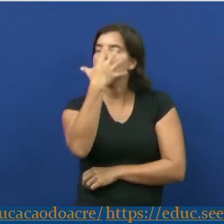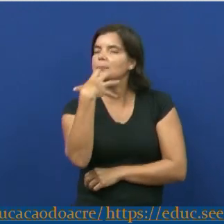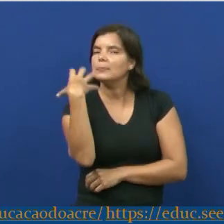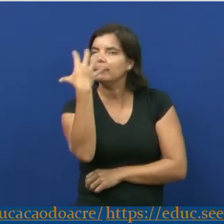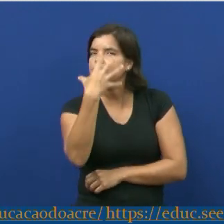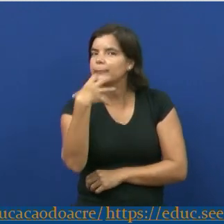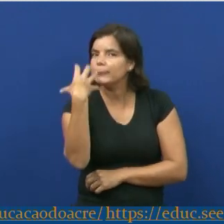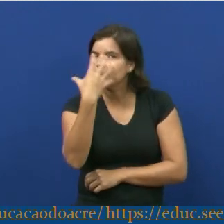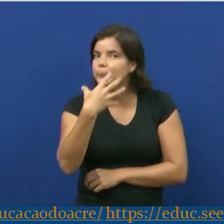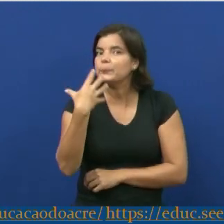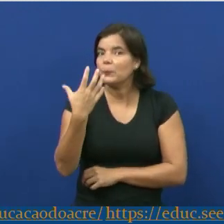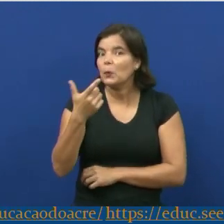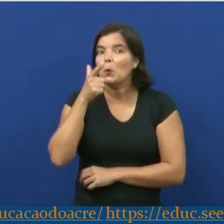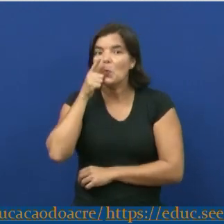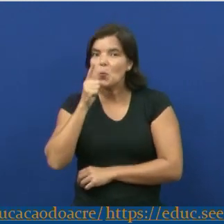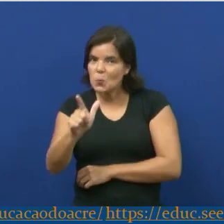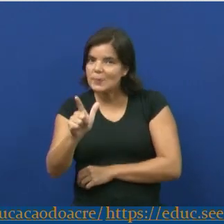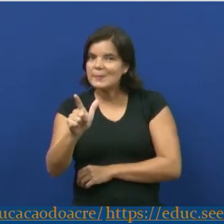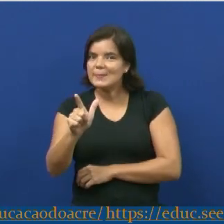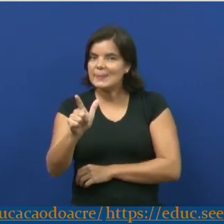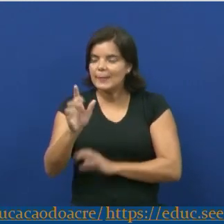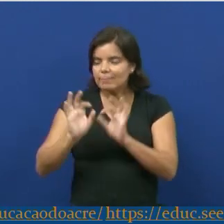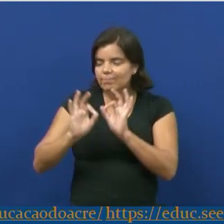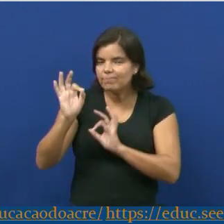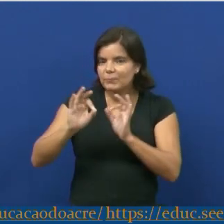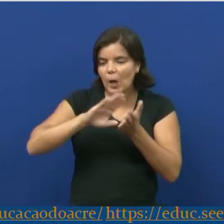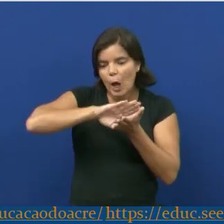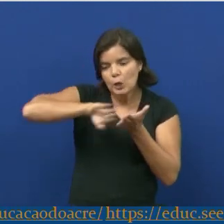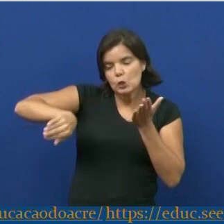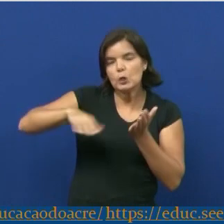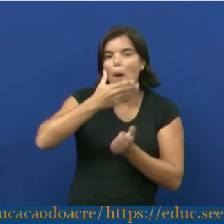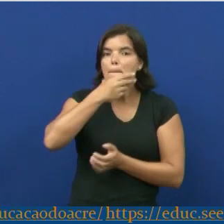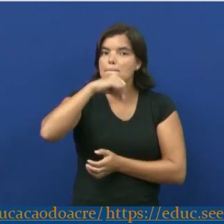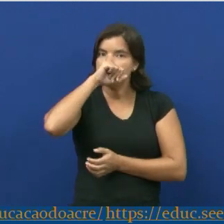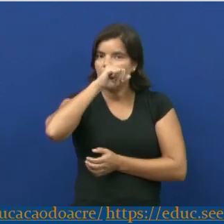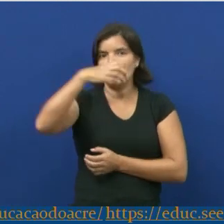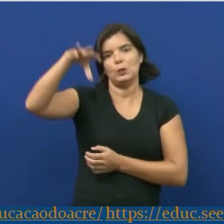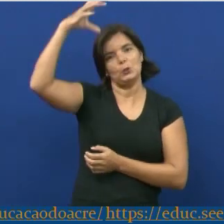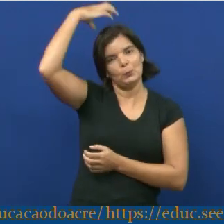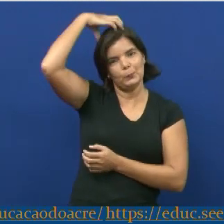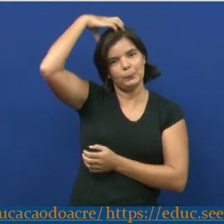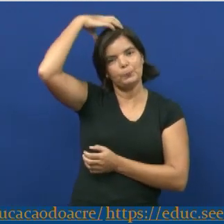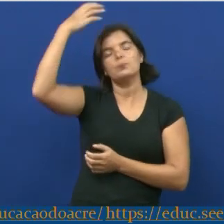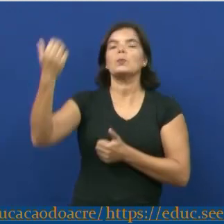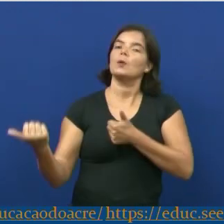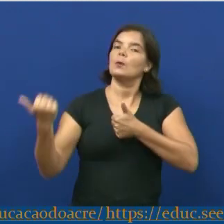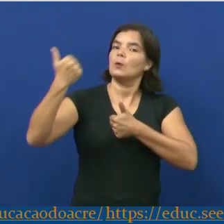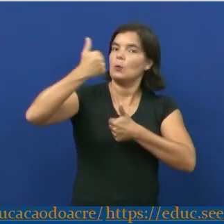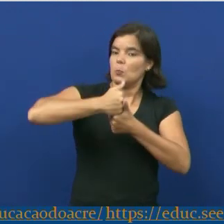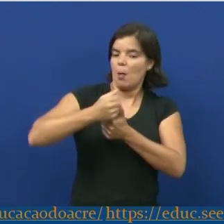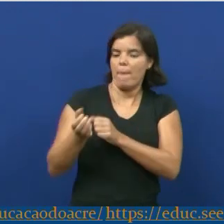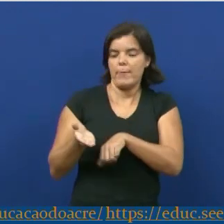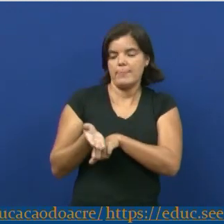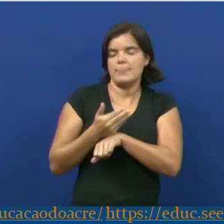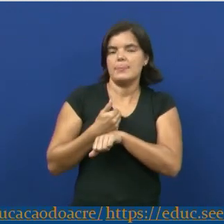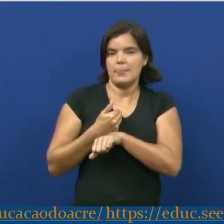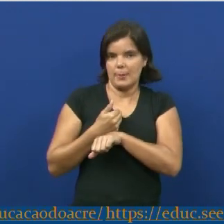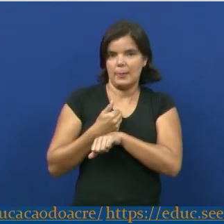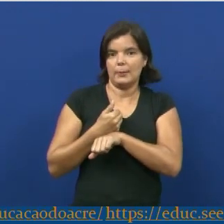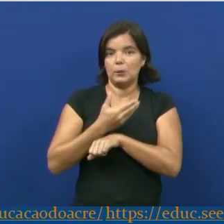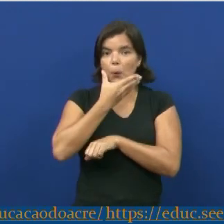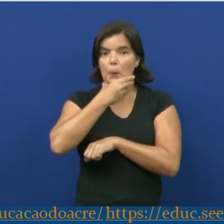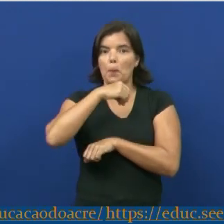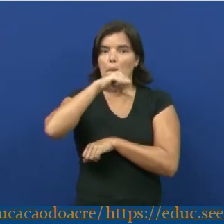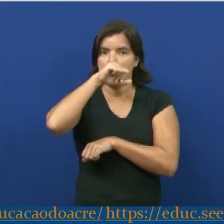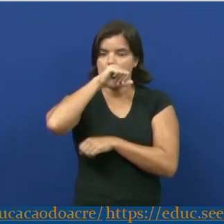né? O parlamento conseguiu convencê-la a tirar o seu pai do poder. Então, ela iria assumir mais cedo o trono e o seu